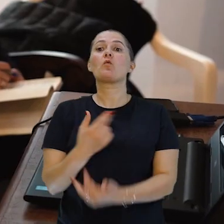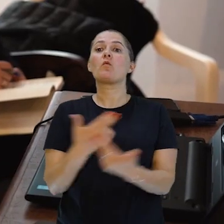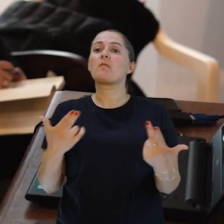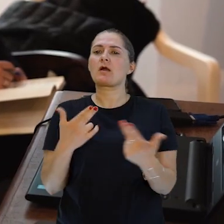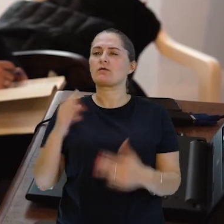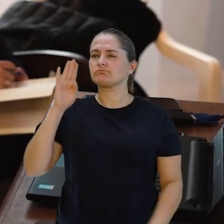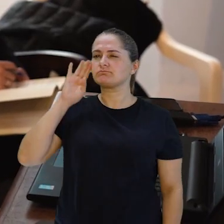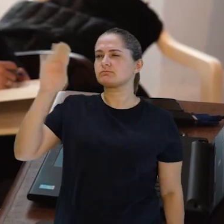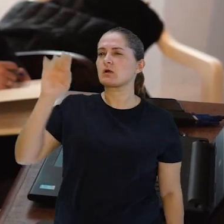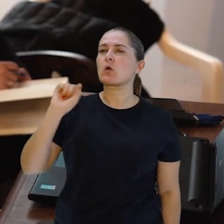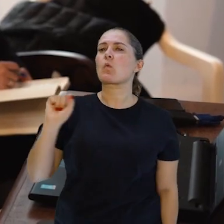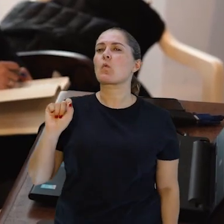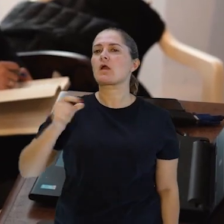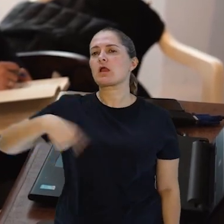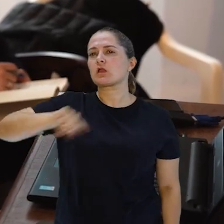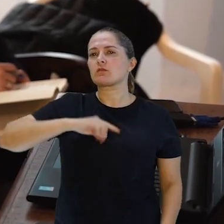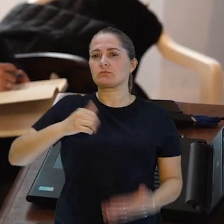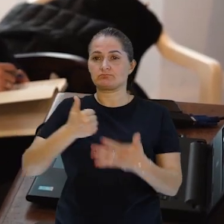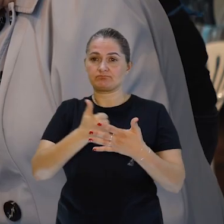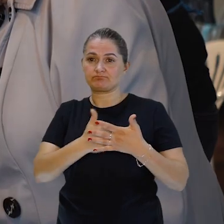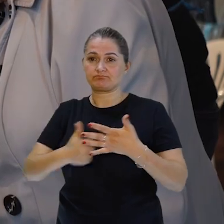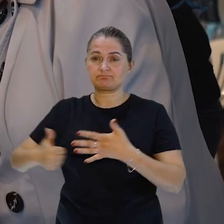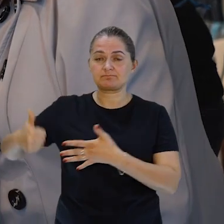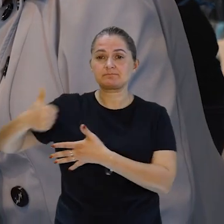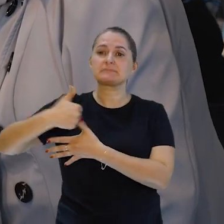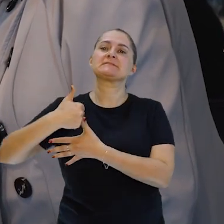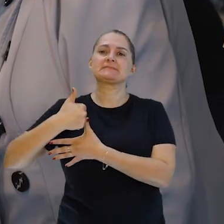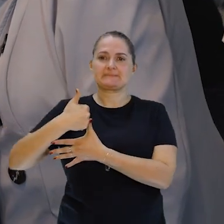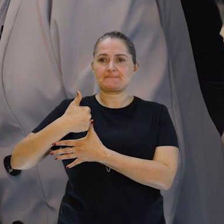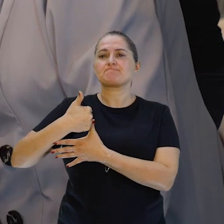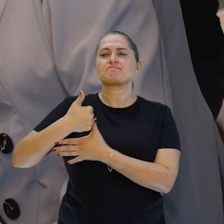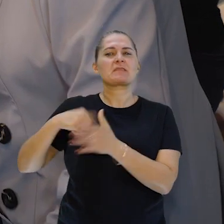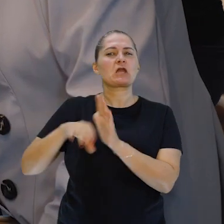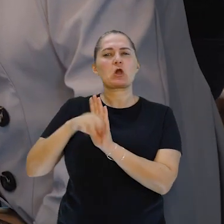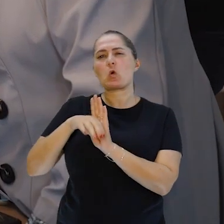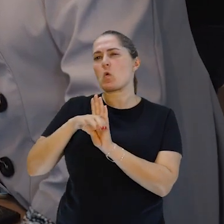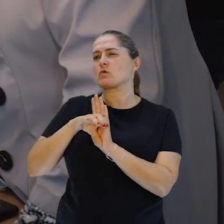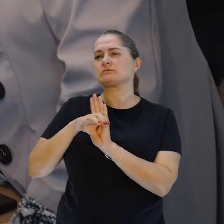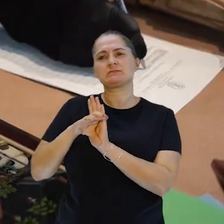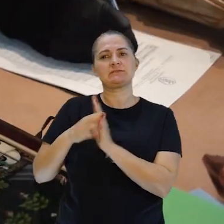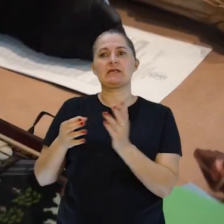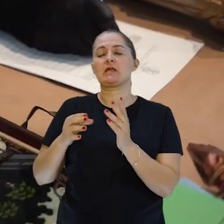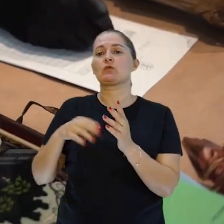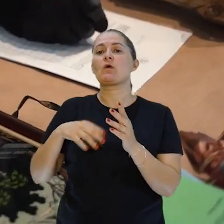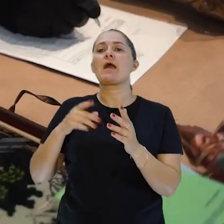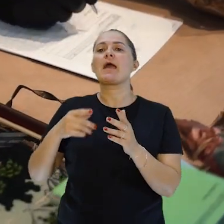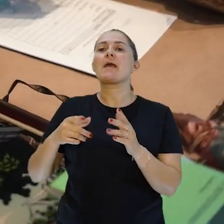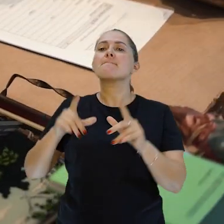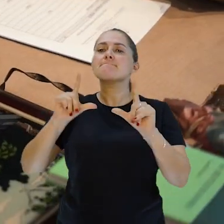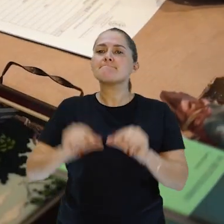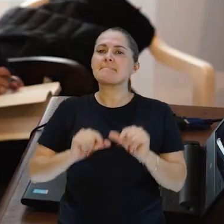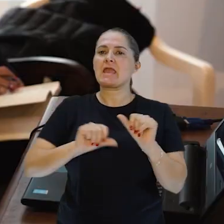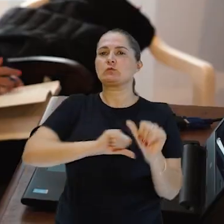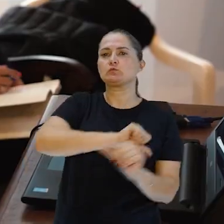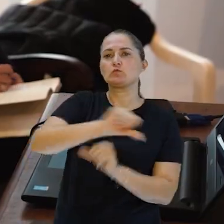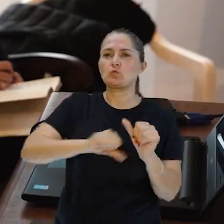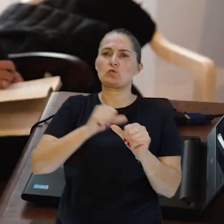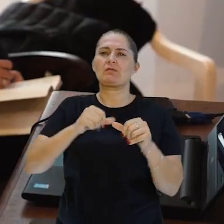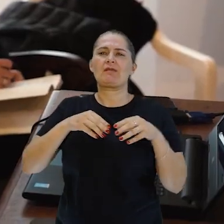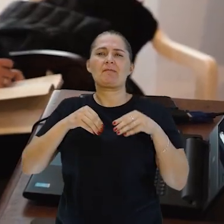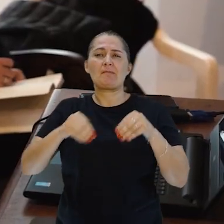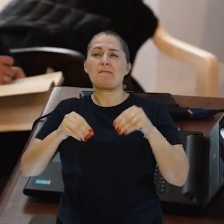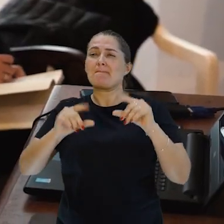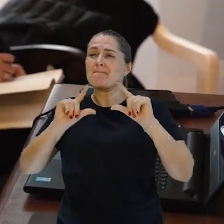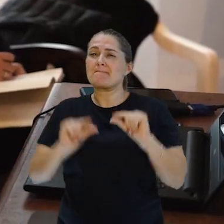Mas uma coisa assim, essencial, né? A gente priorizar os conceitos básicos: reversibilidade, mínima